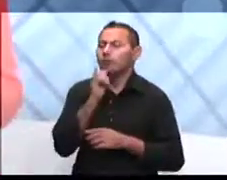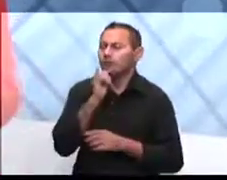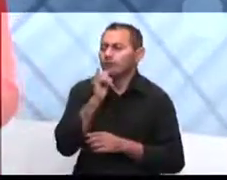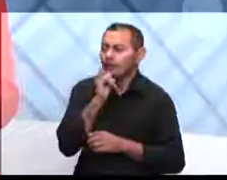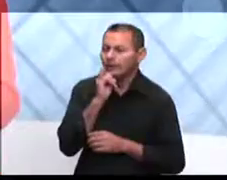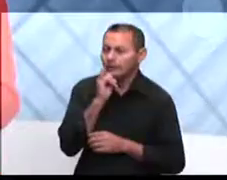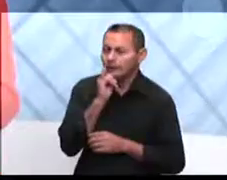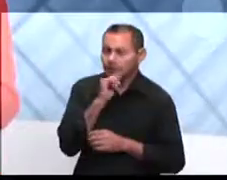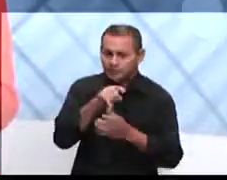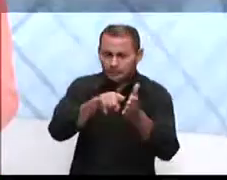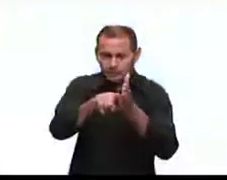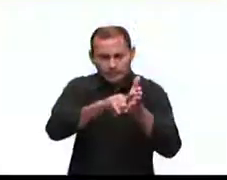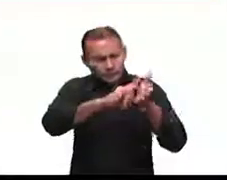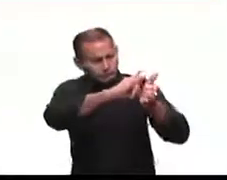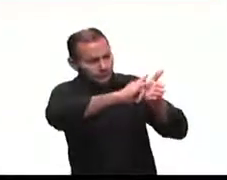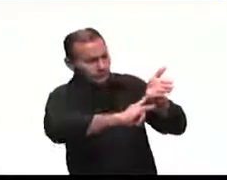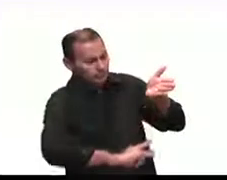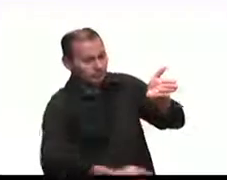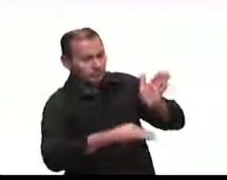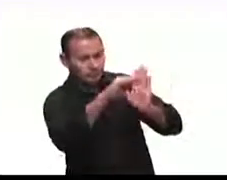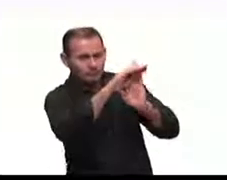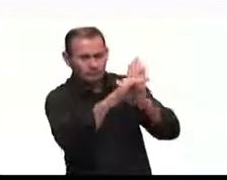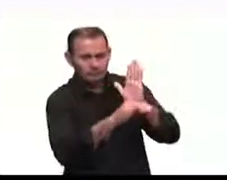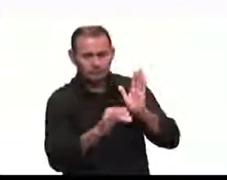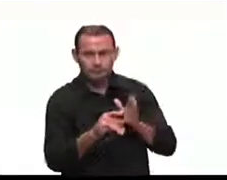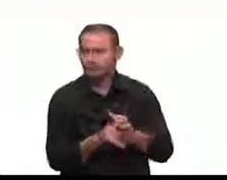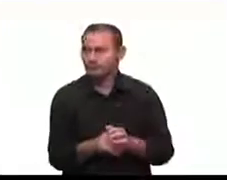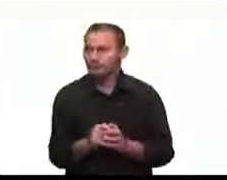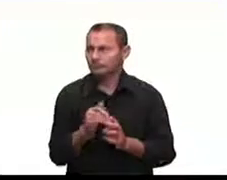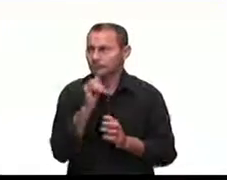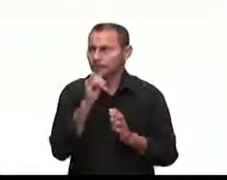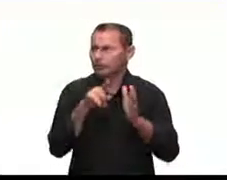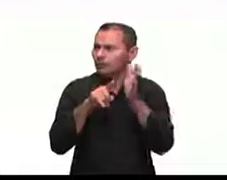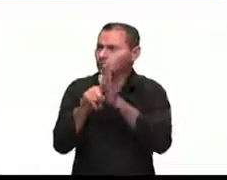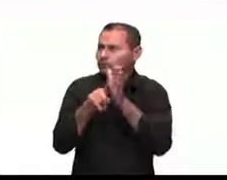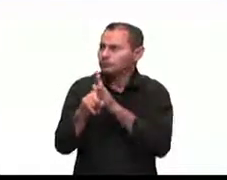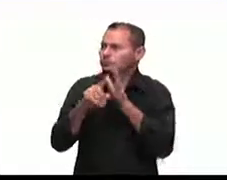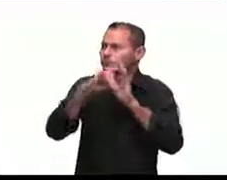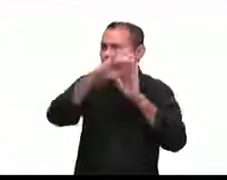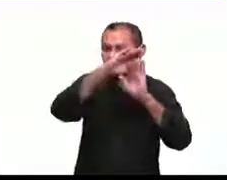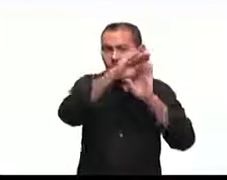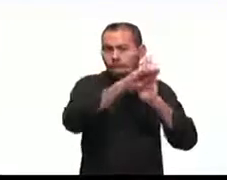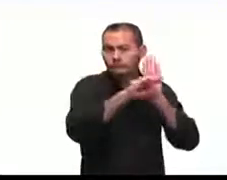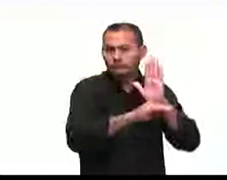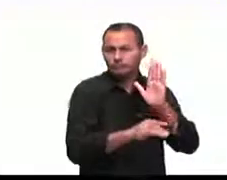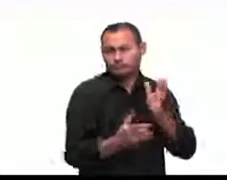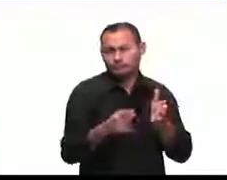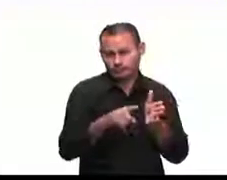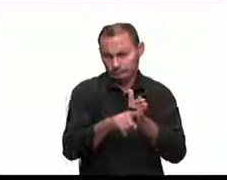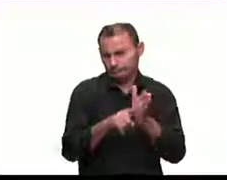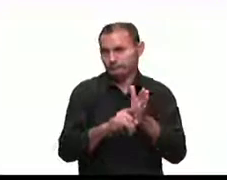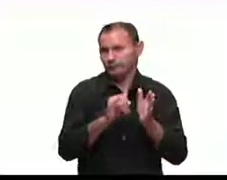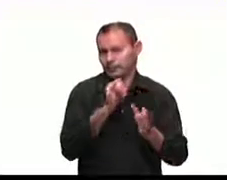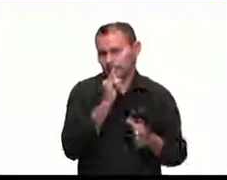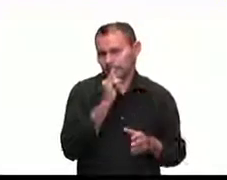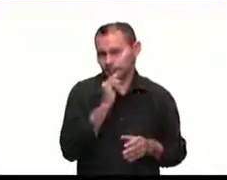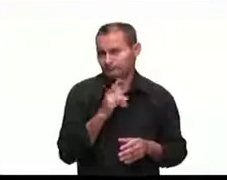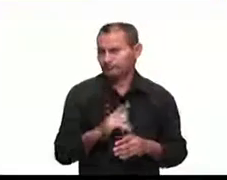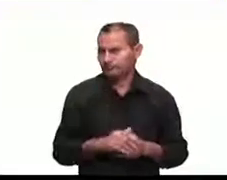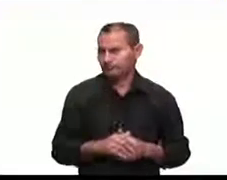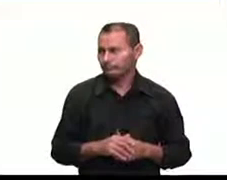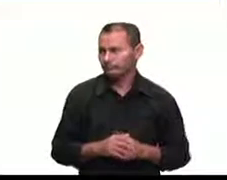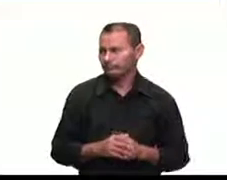de questionário, vamos ali. E o modelo de questionário, então, ele tem